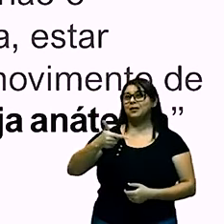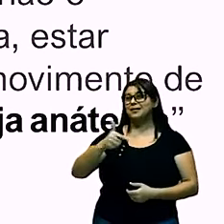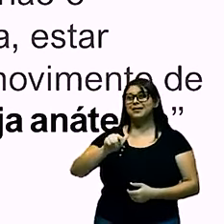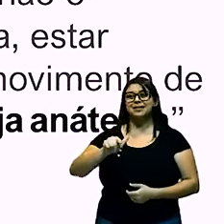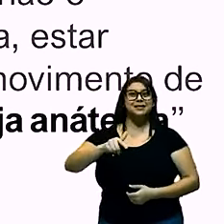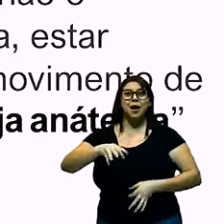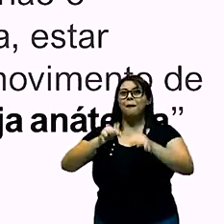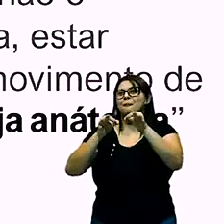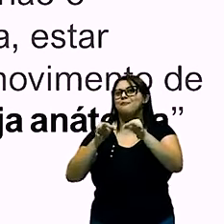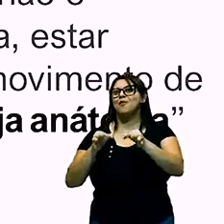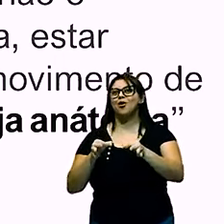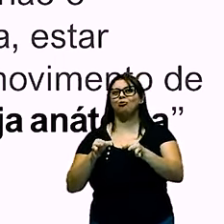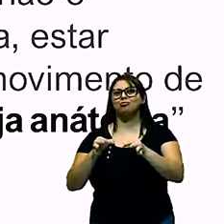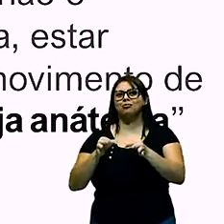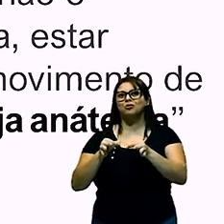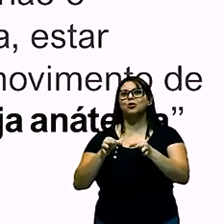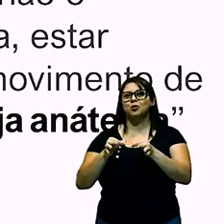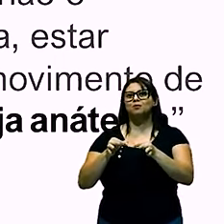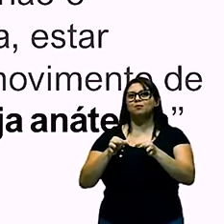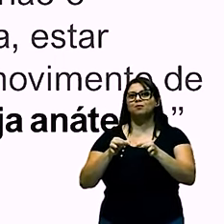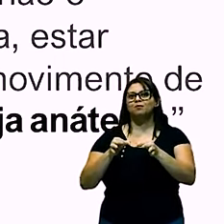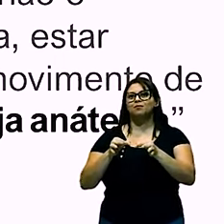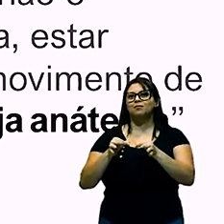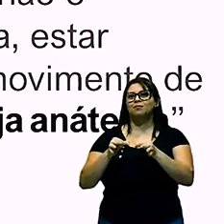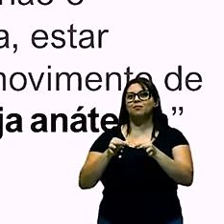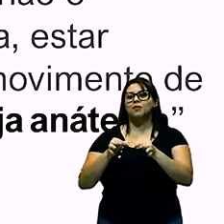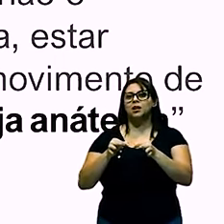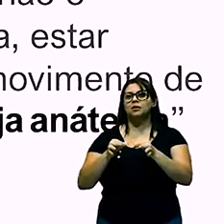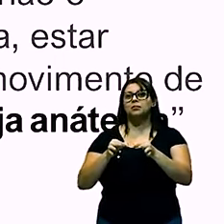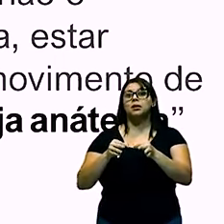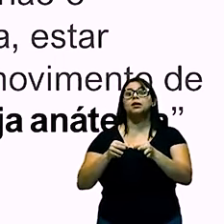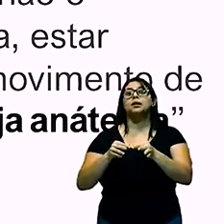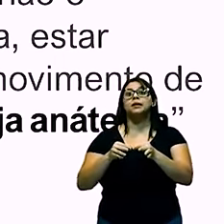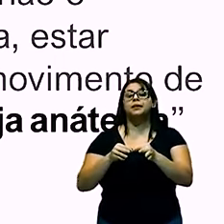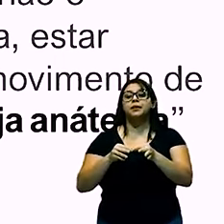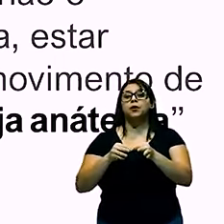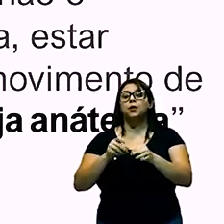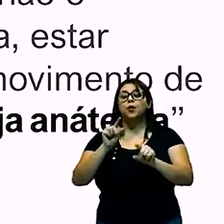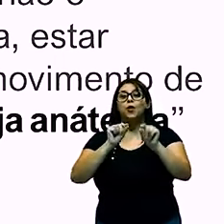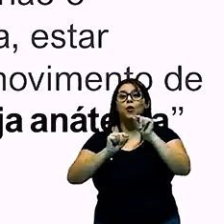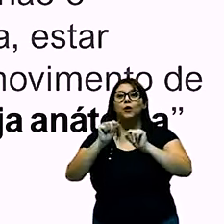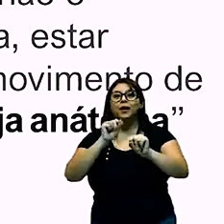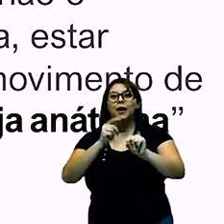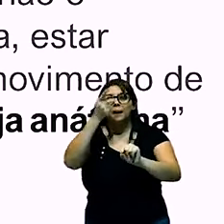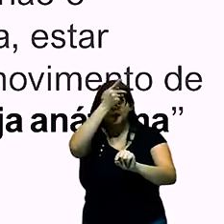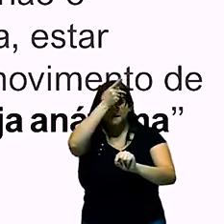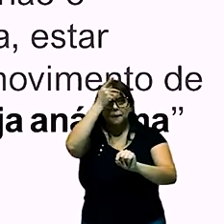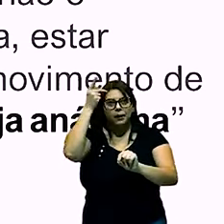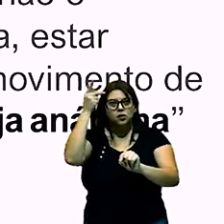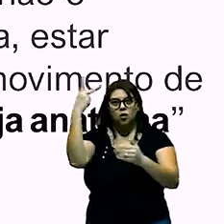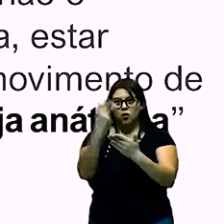vontade, que seja anátema. Este foi o movimento da Contra-Reforma. Então,